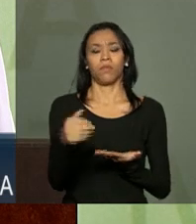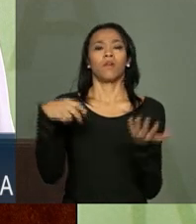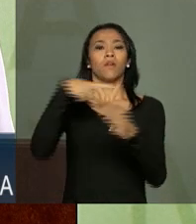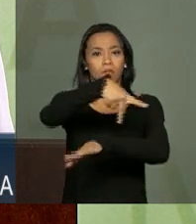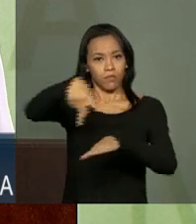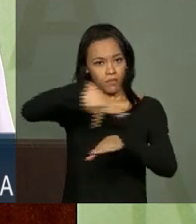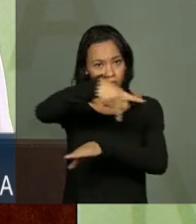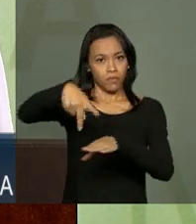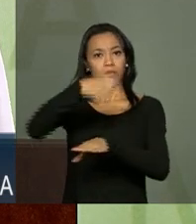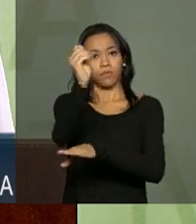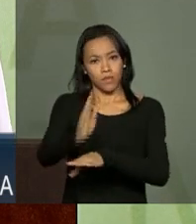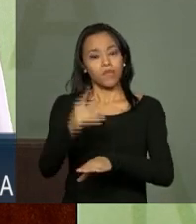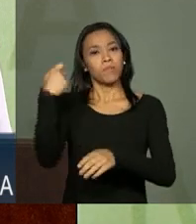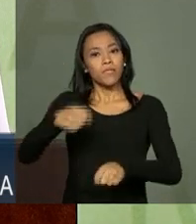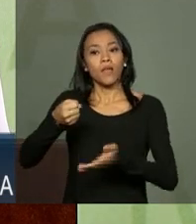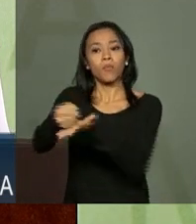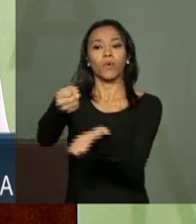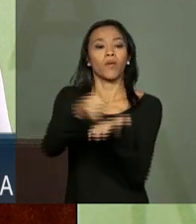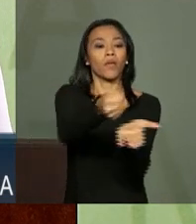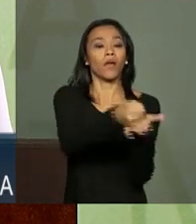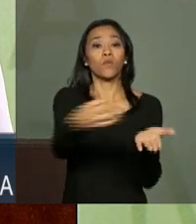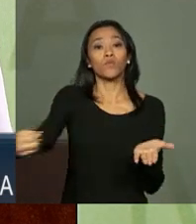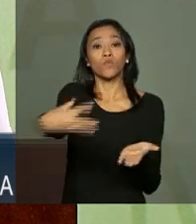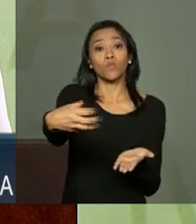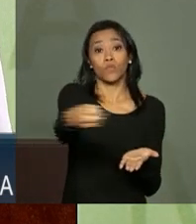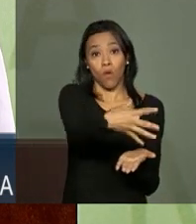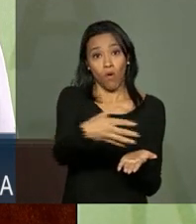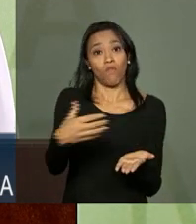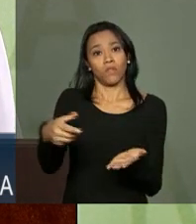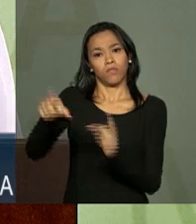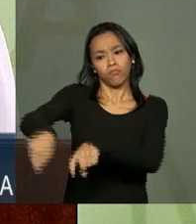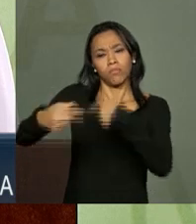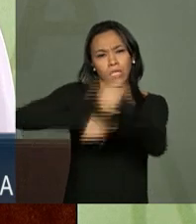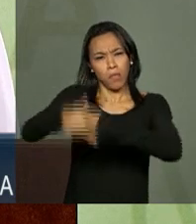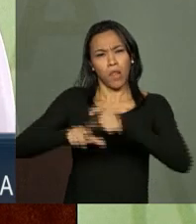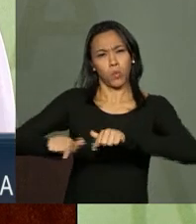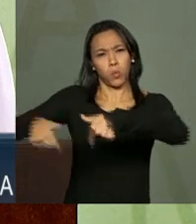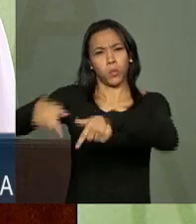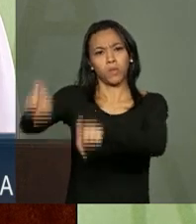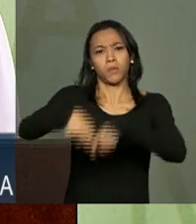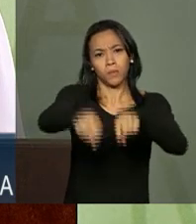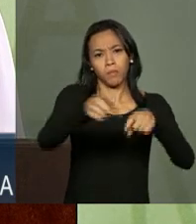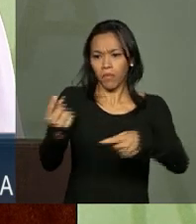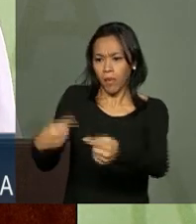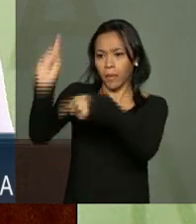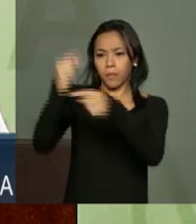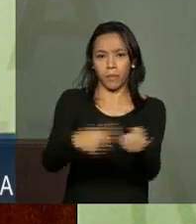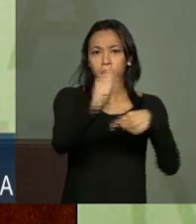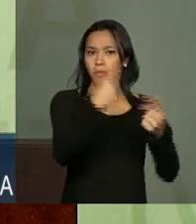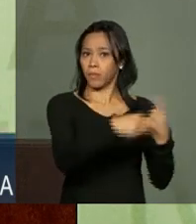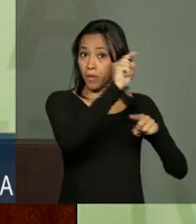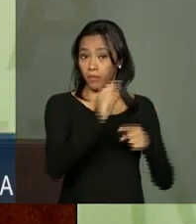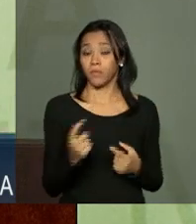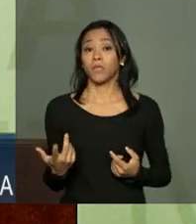tem o dever de apoiar os novos agricultores rurais para que sejam bem-sucedidos. E